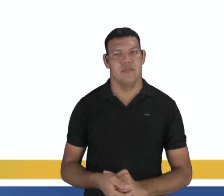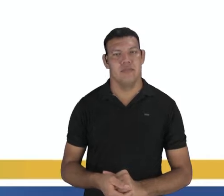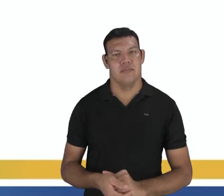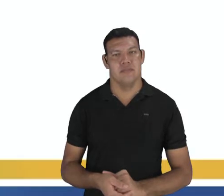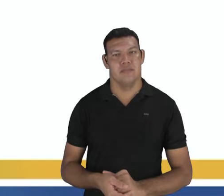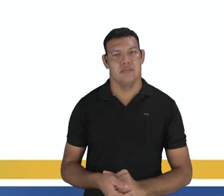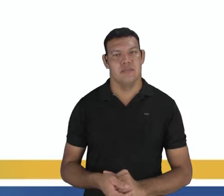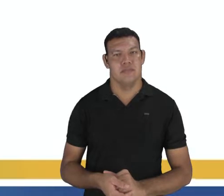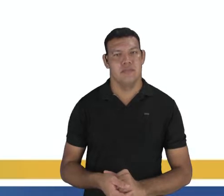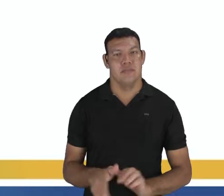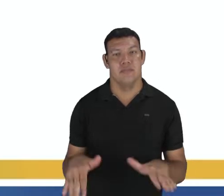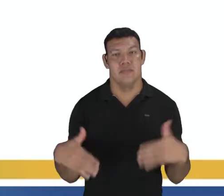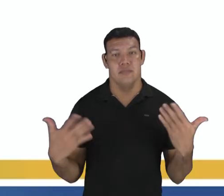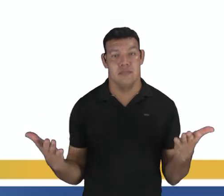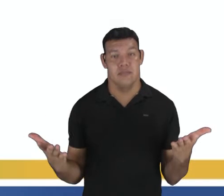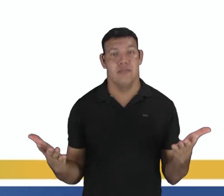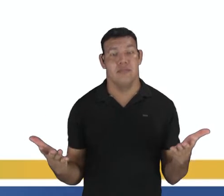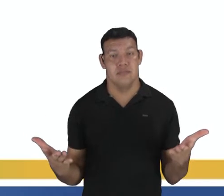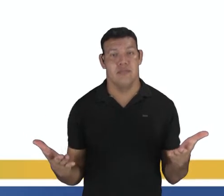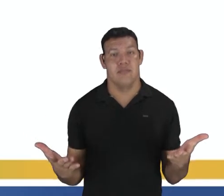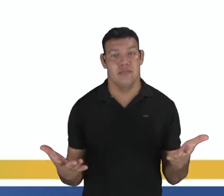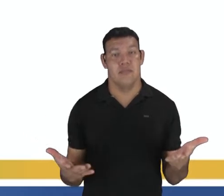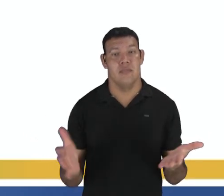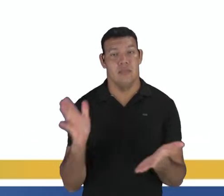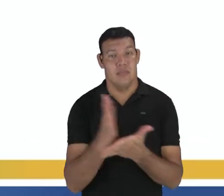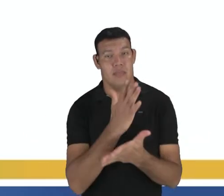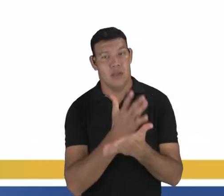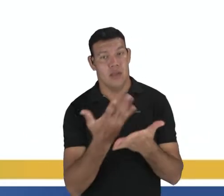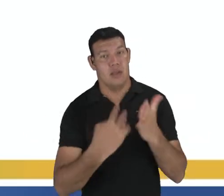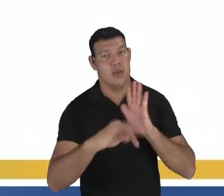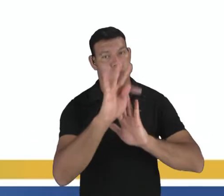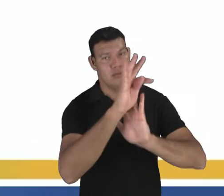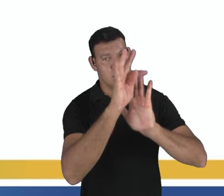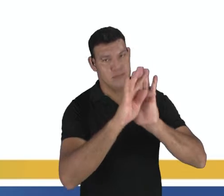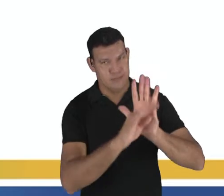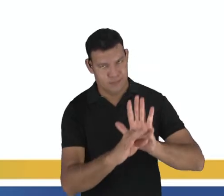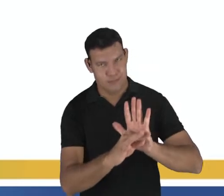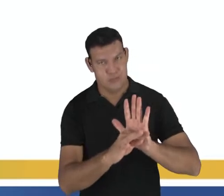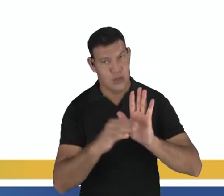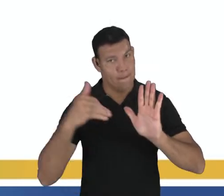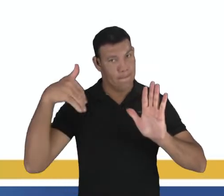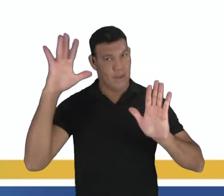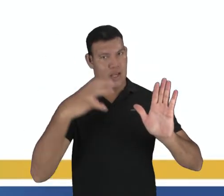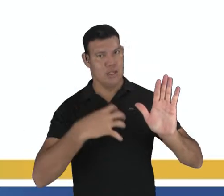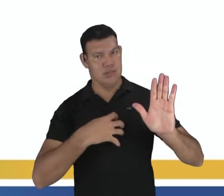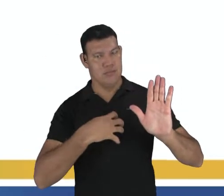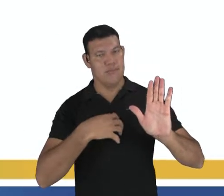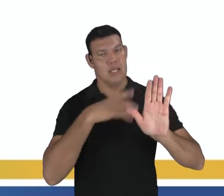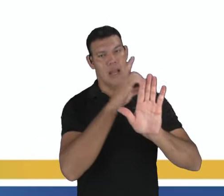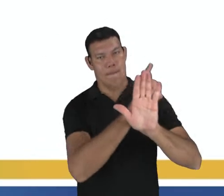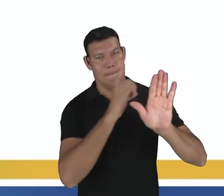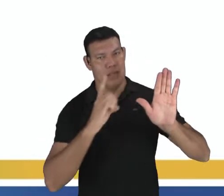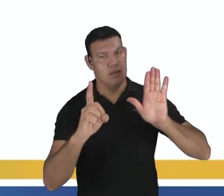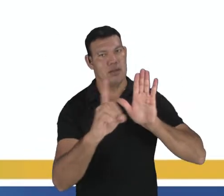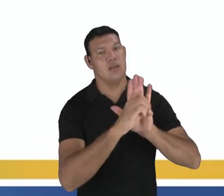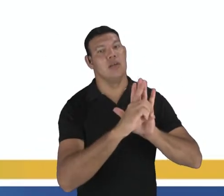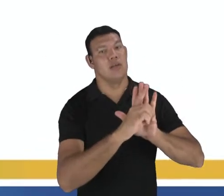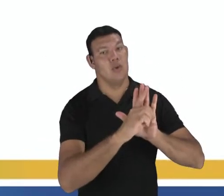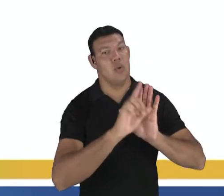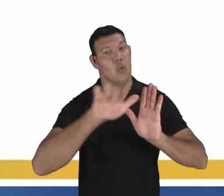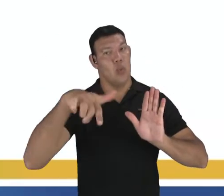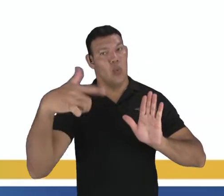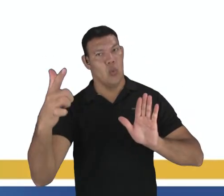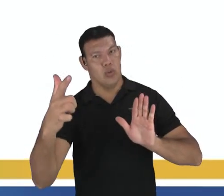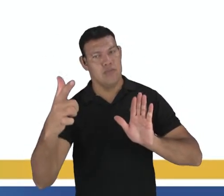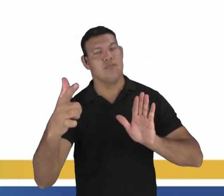E aí nós vamos falar o quê? Em alguns textos que vão utilizar mais o sentido denotativo e alguns textos que vão utilizar